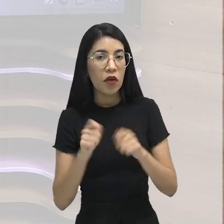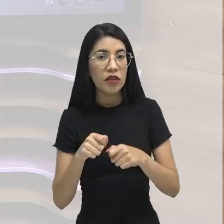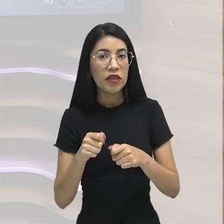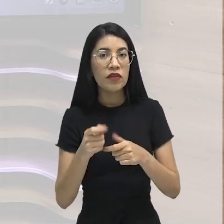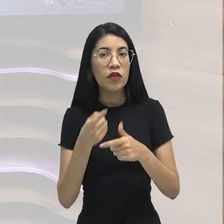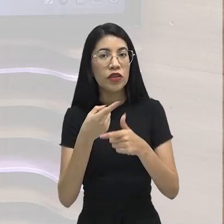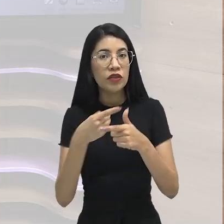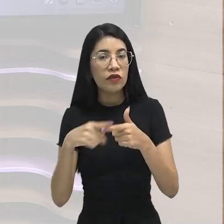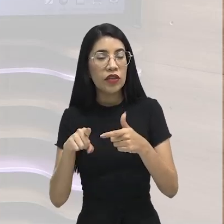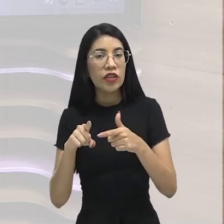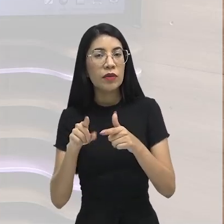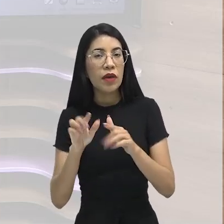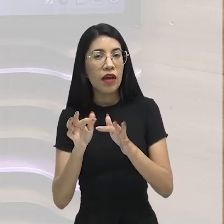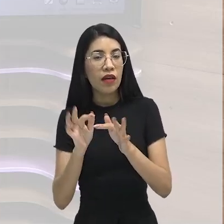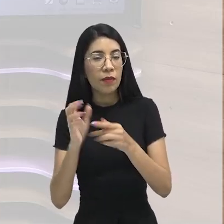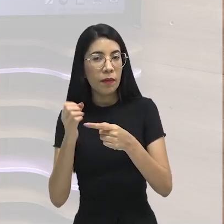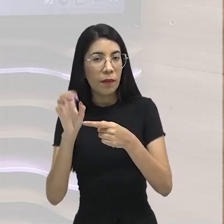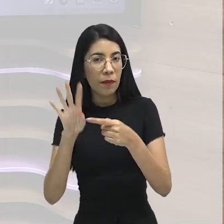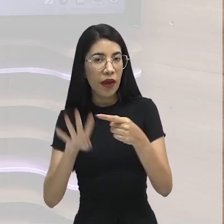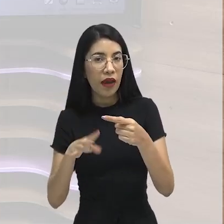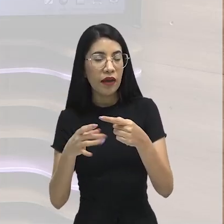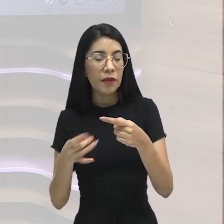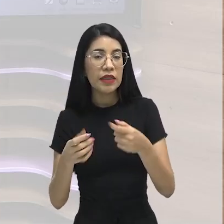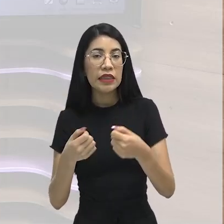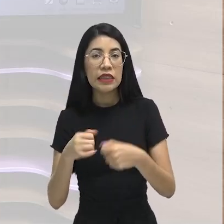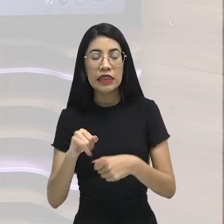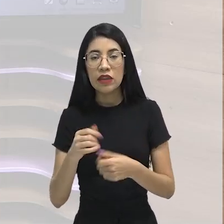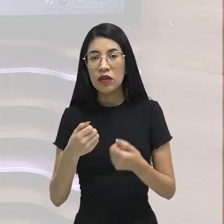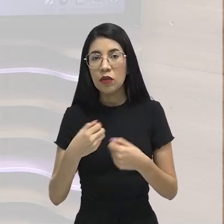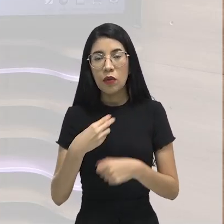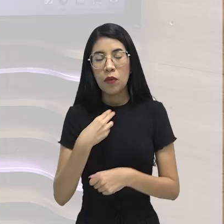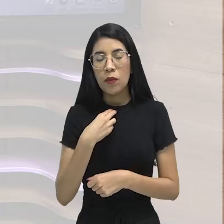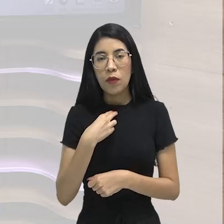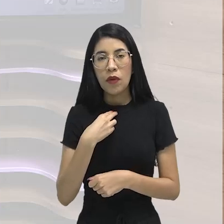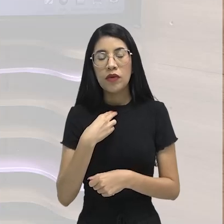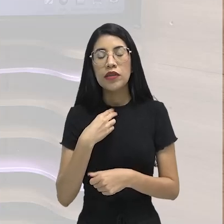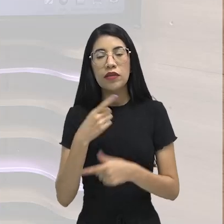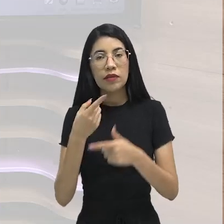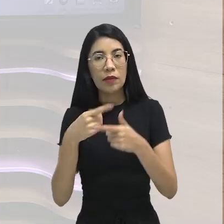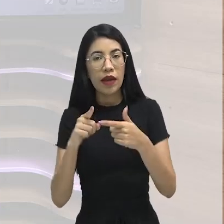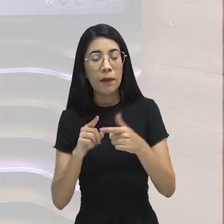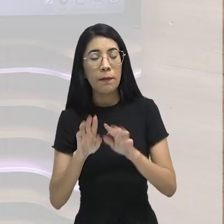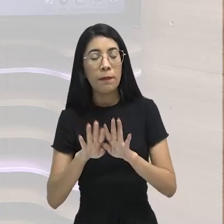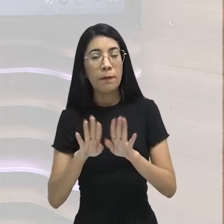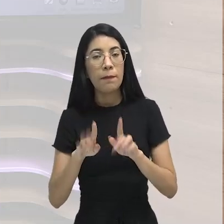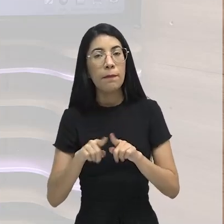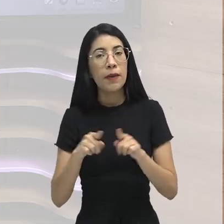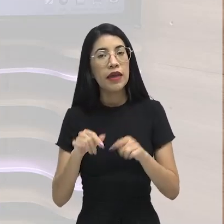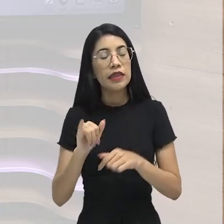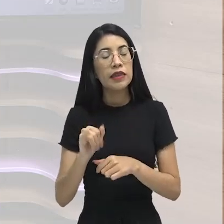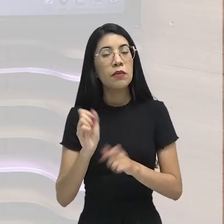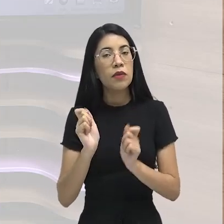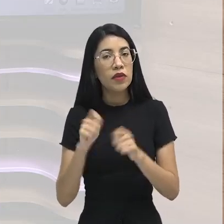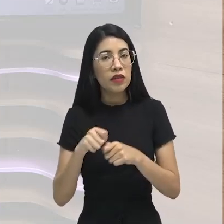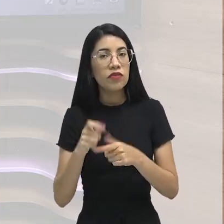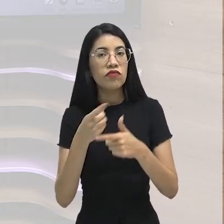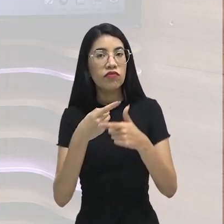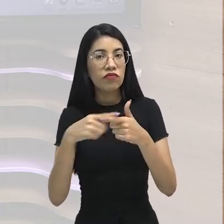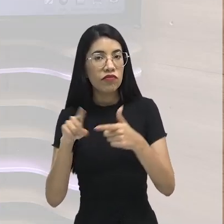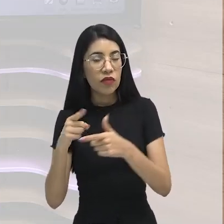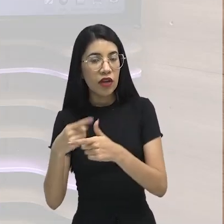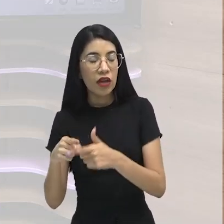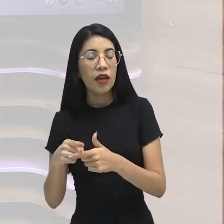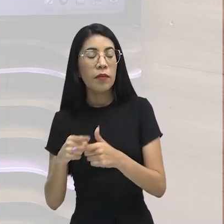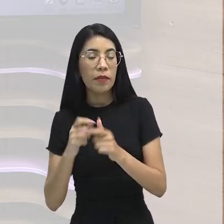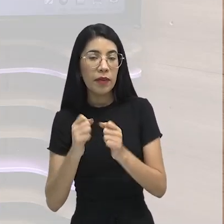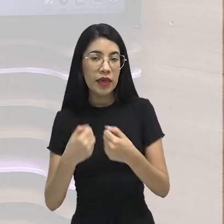ser simplificada. Não sendo, não faça nada, tá bom? Mas se ela for simplificada, simplifique. Por